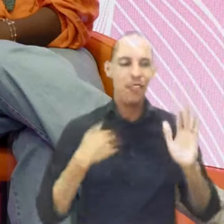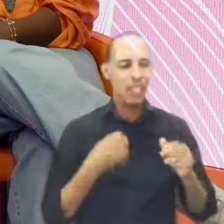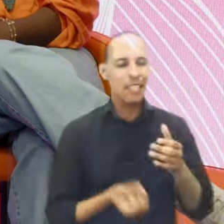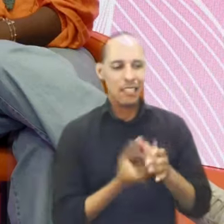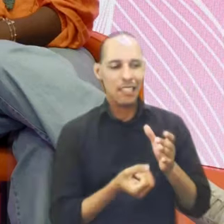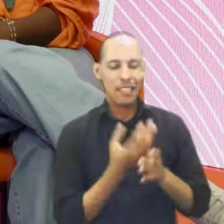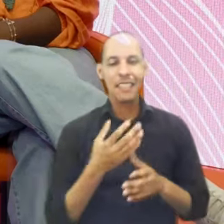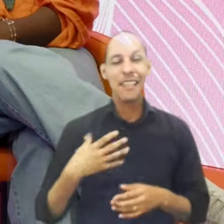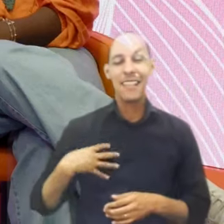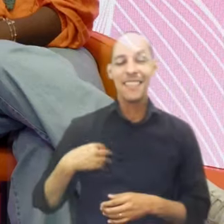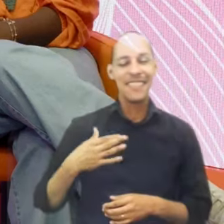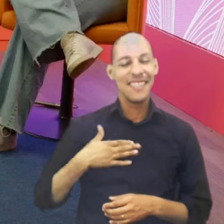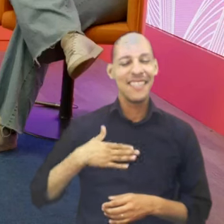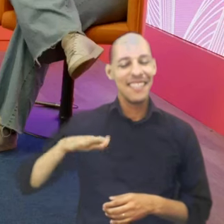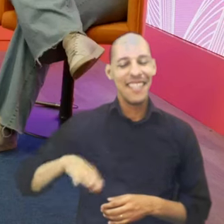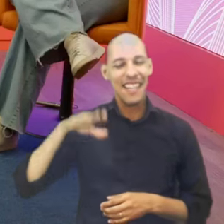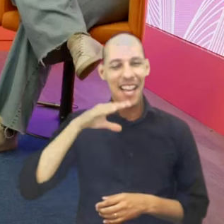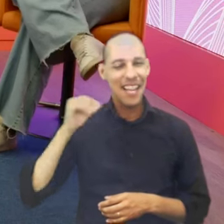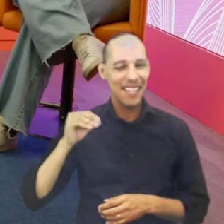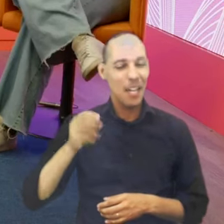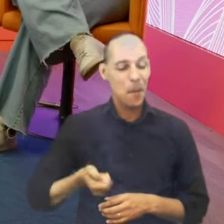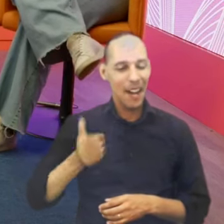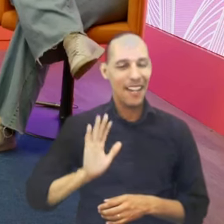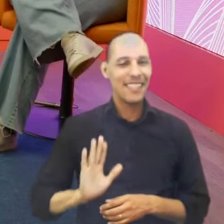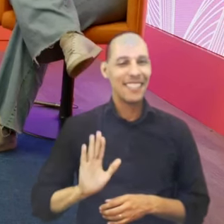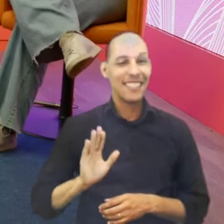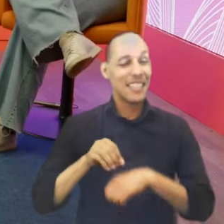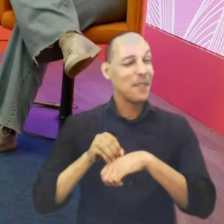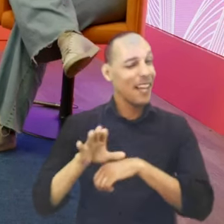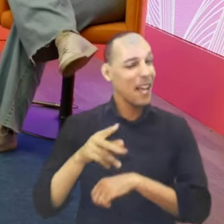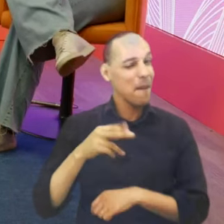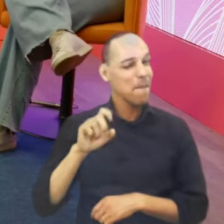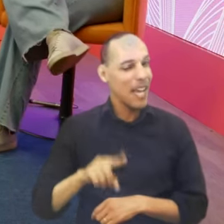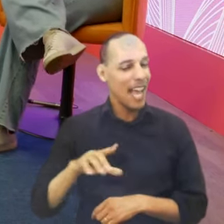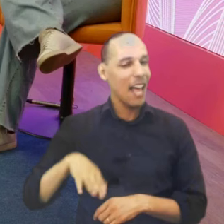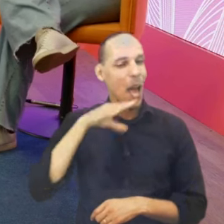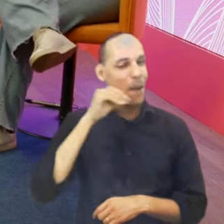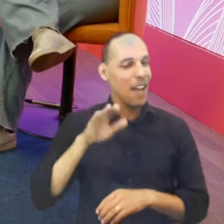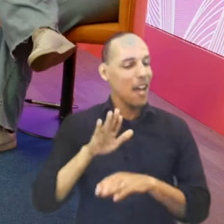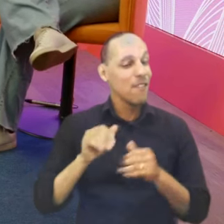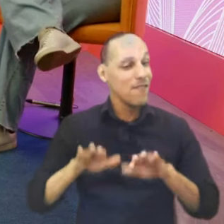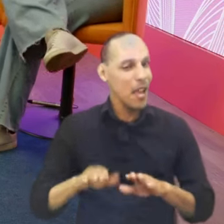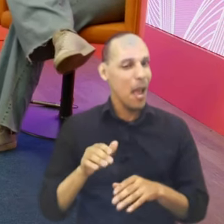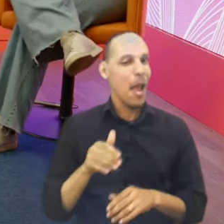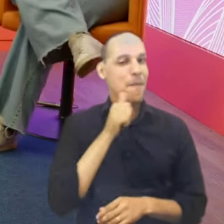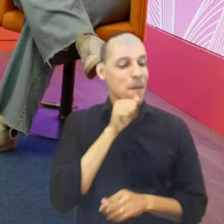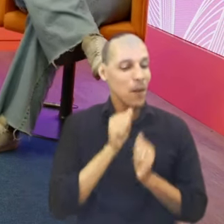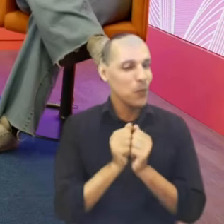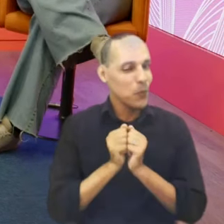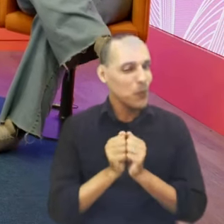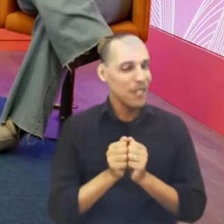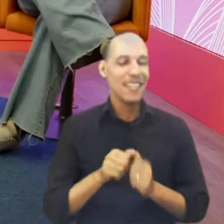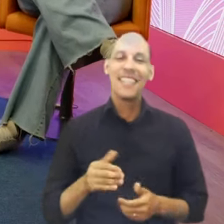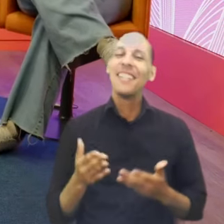mas por enquanto ela ainda é pré-adulta. Ela é pré-adulta, um recado pré-adulta, vai ficar um pouquinho mais com a mamãe. Mas a Talenta